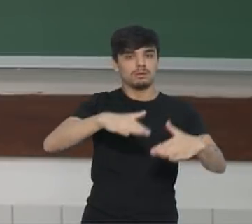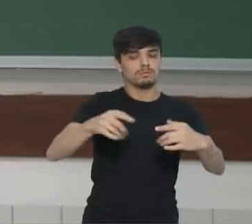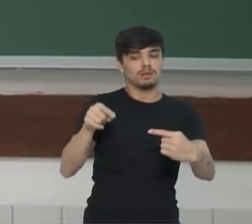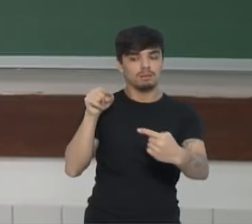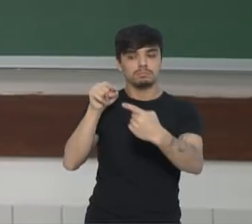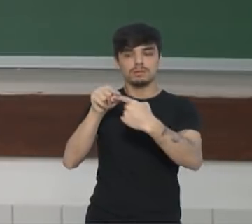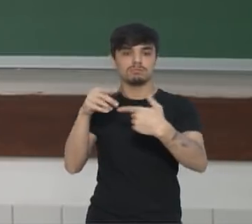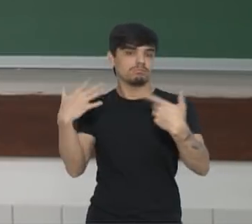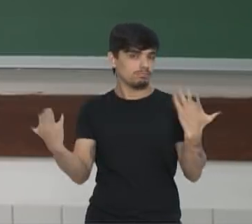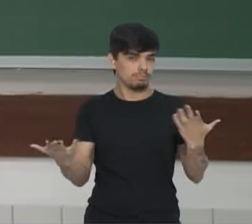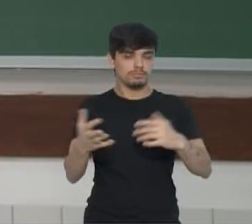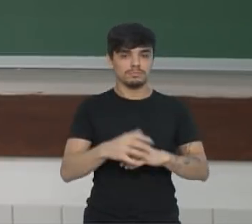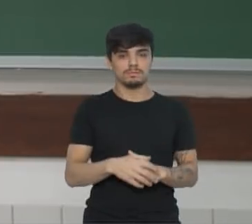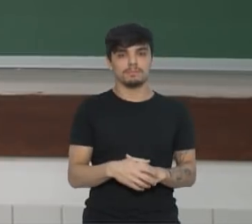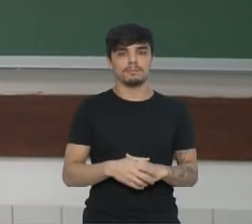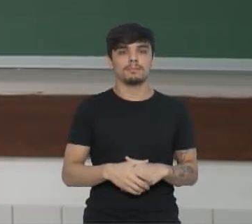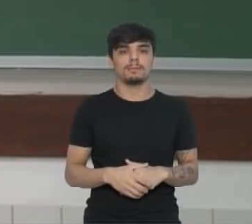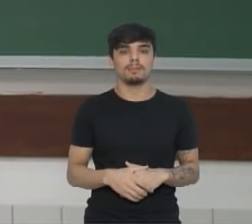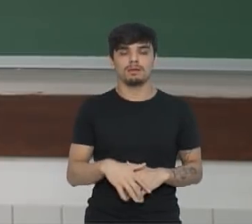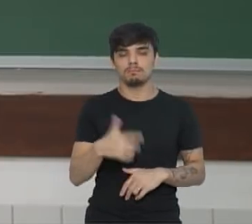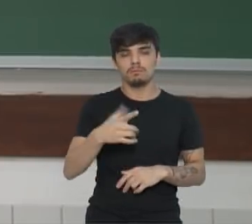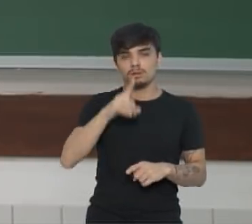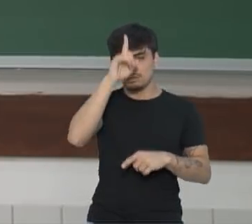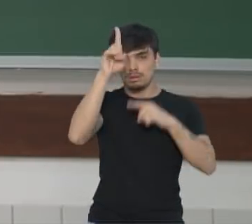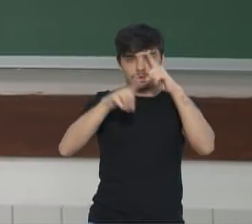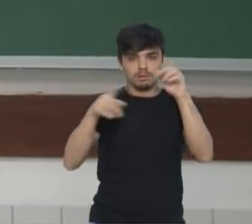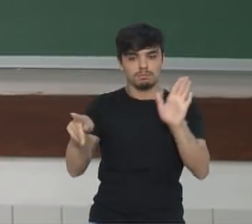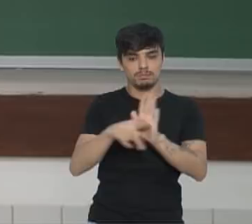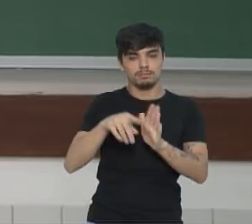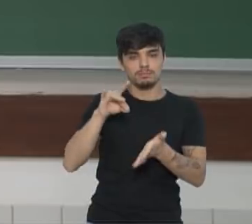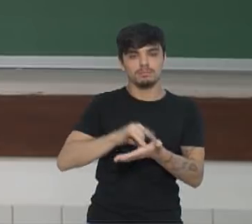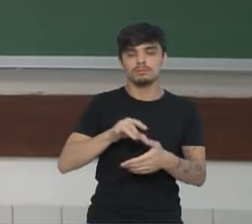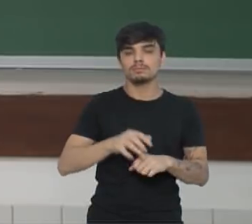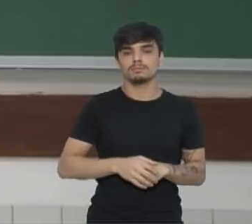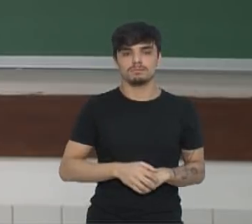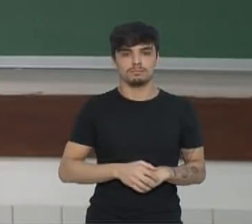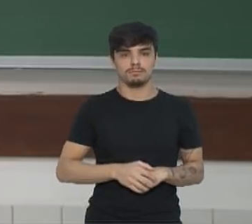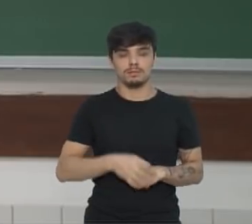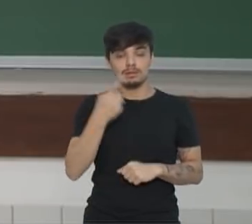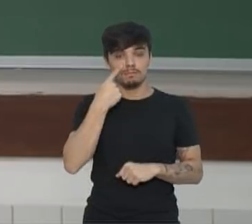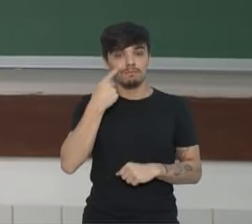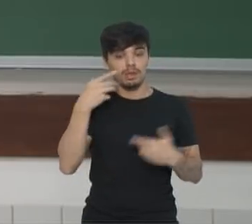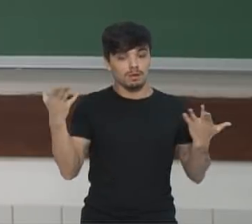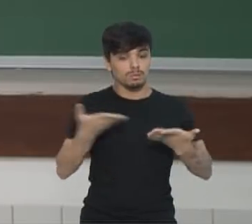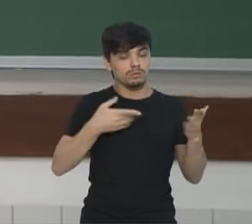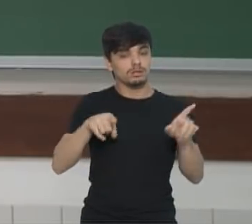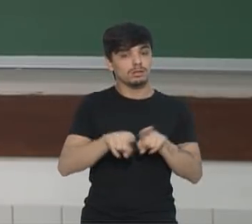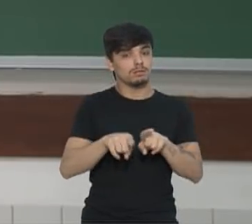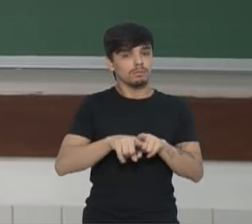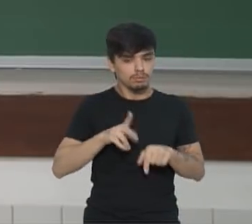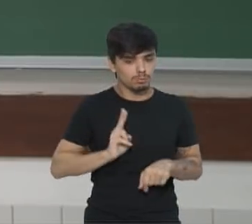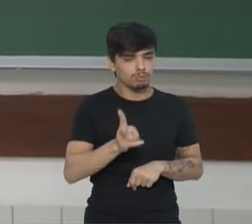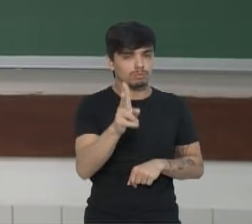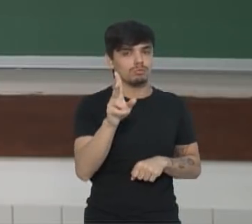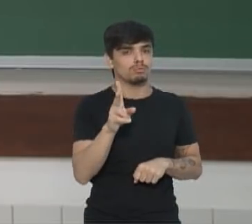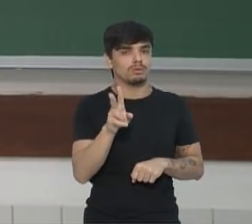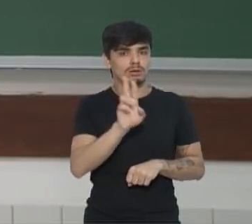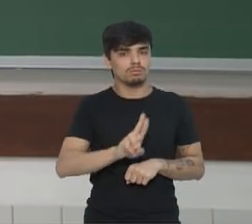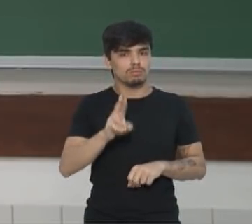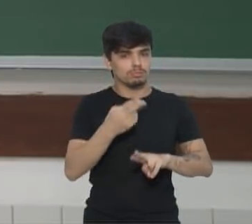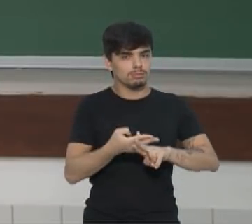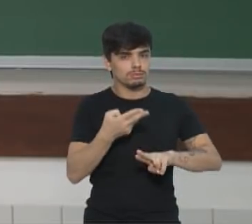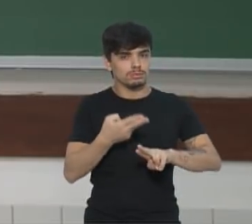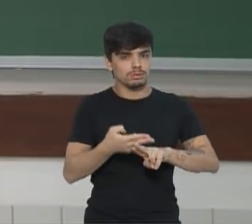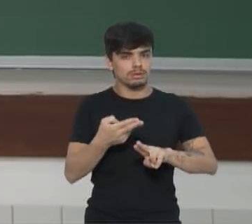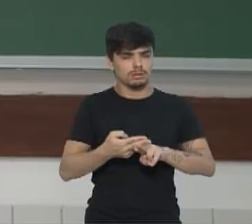para um lado, às vezes eles vão para o outro. Eles não têm uma ideia fixa. Veja que esses termos são usados até hoje na política e não só no